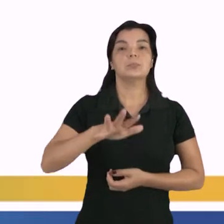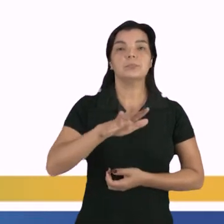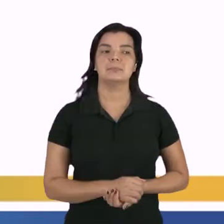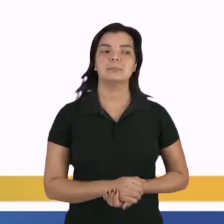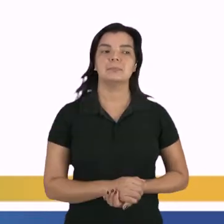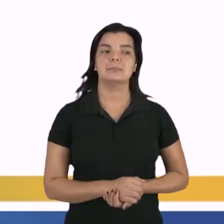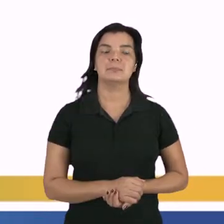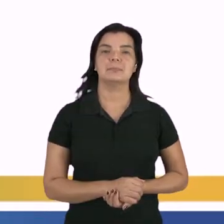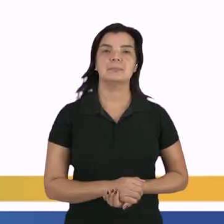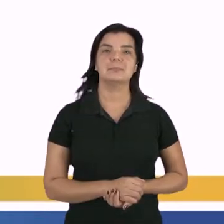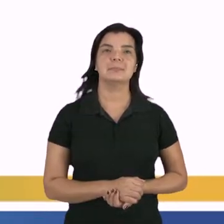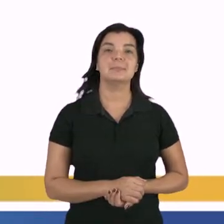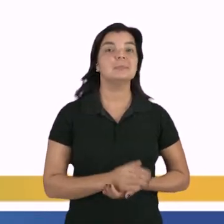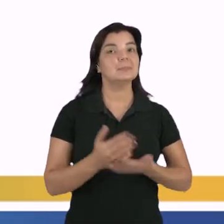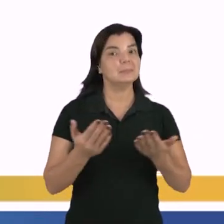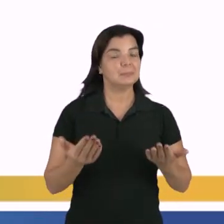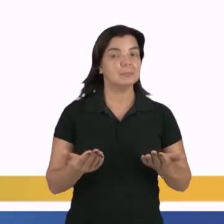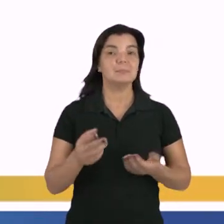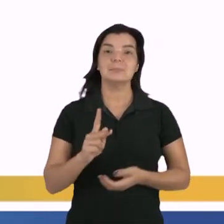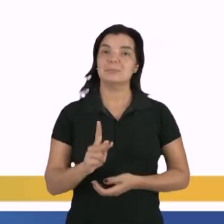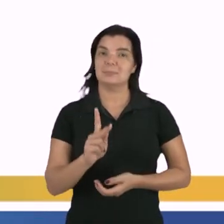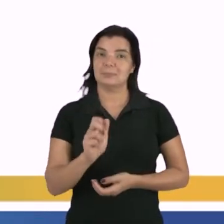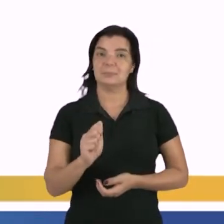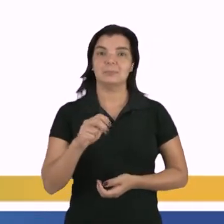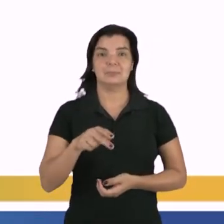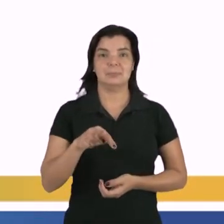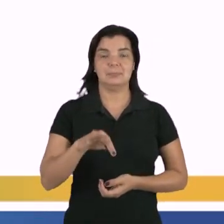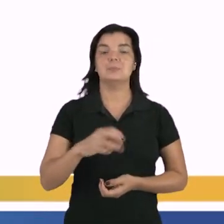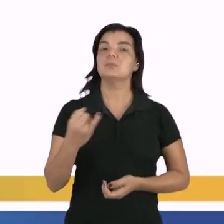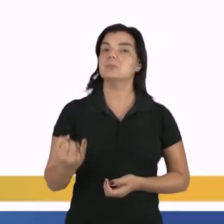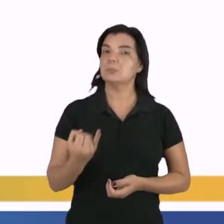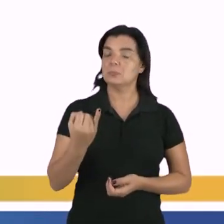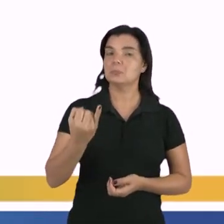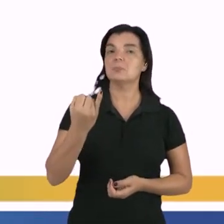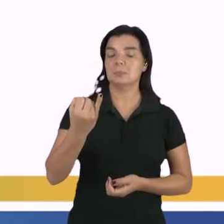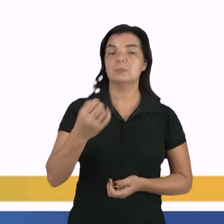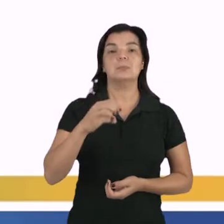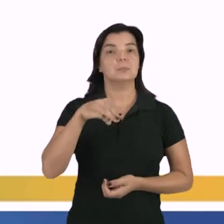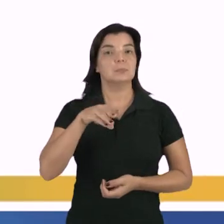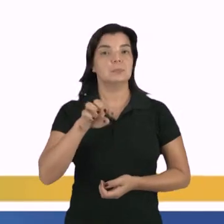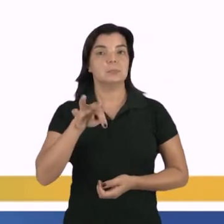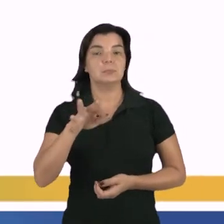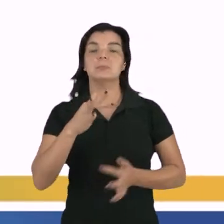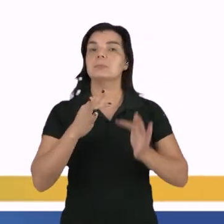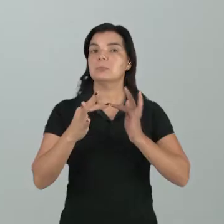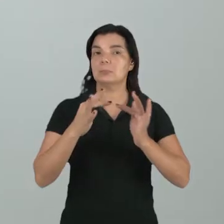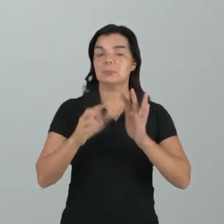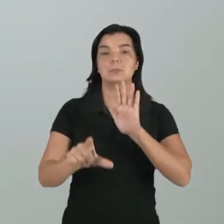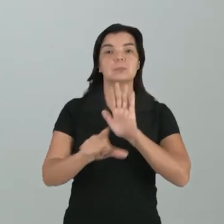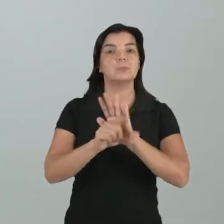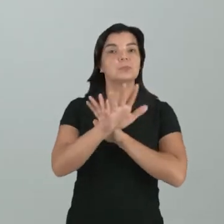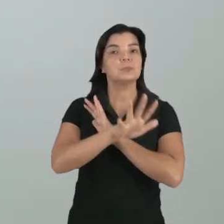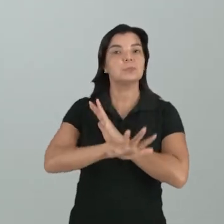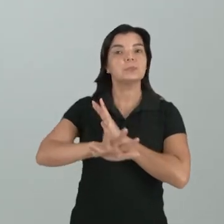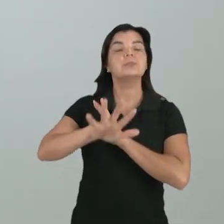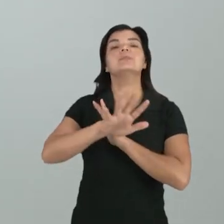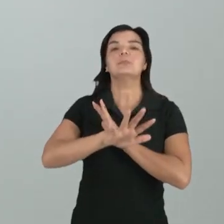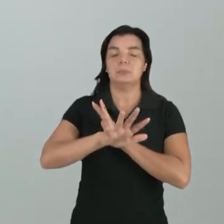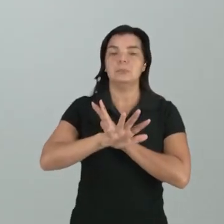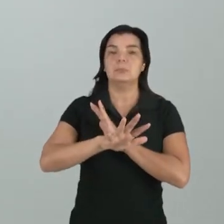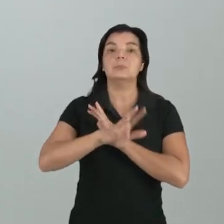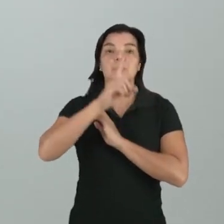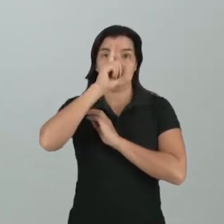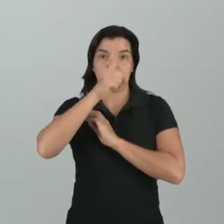universal. Então, para Kant, a fundamentação metafísica, a lei universal